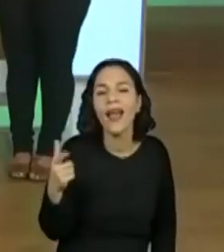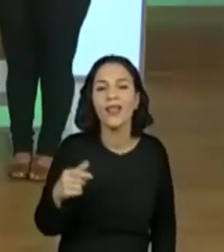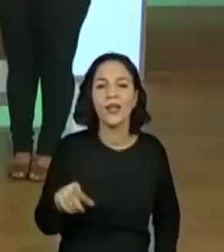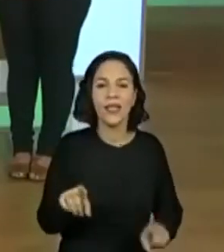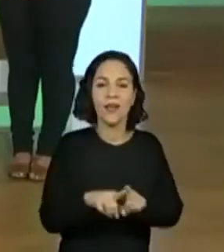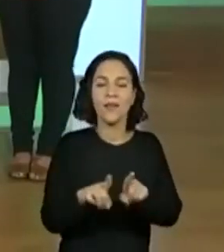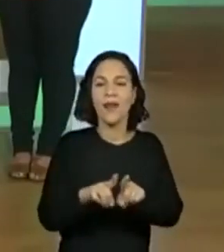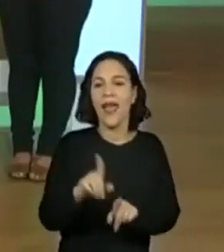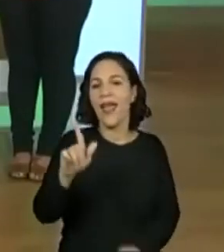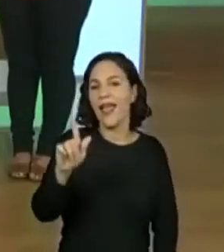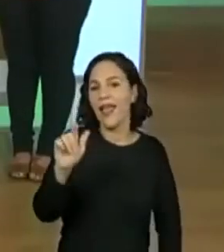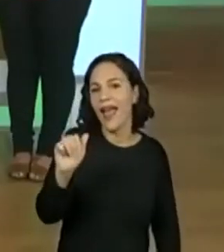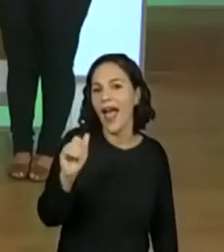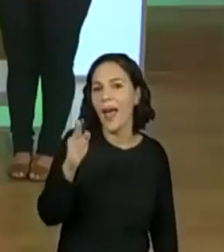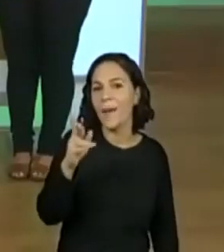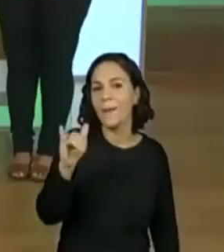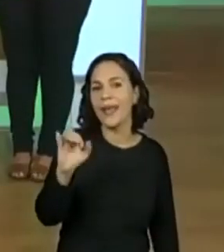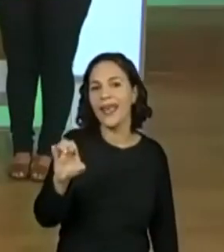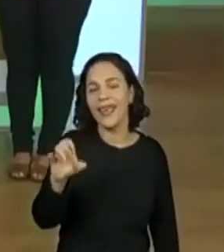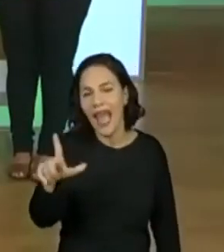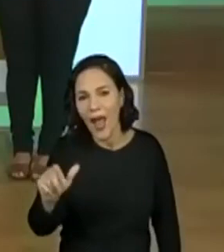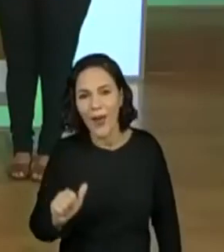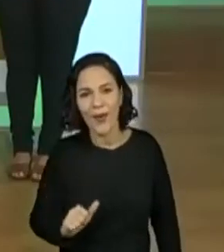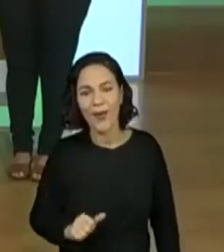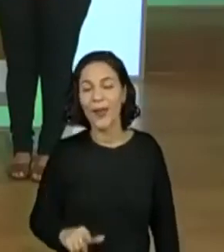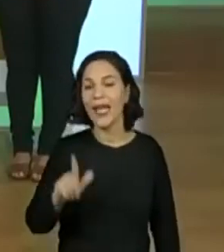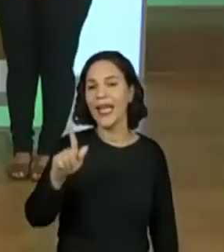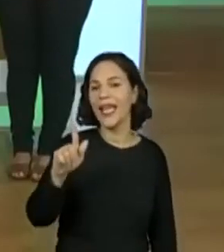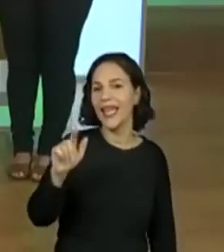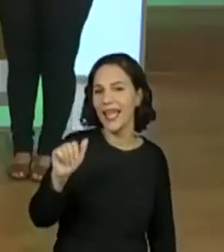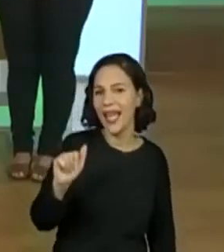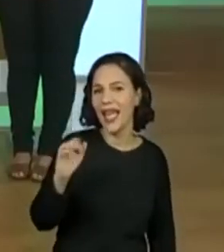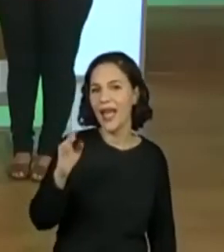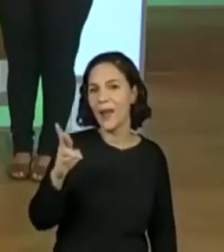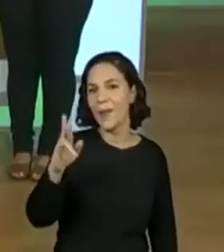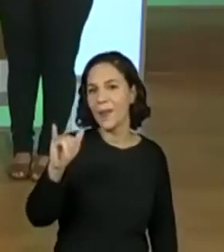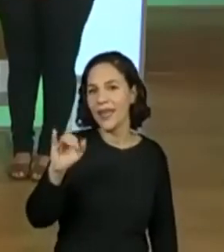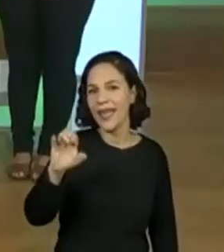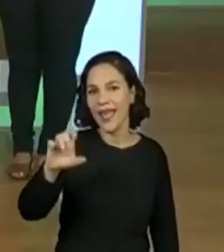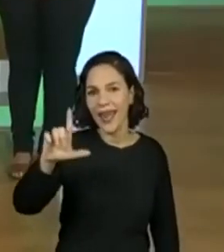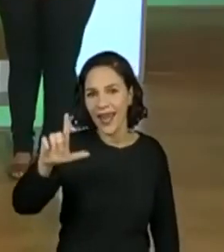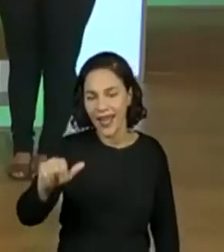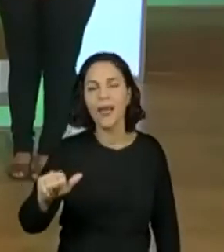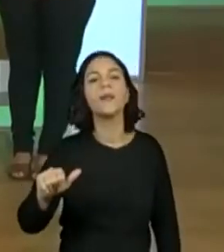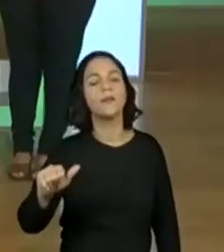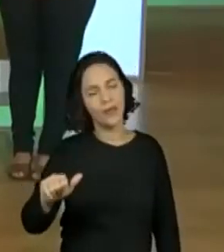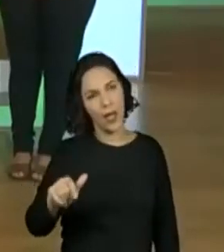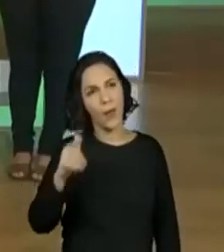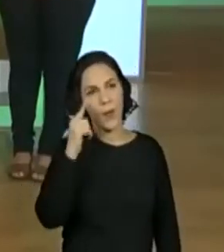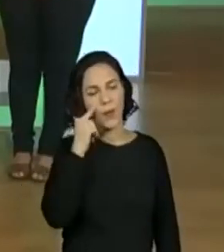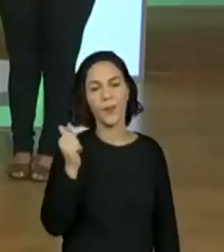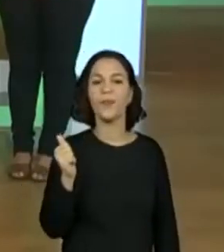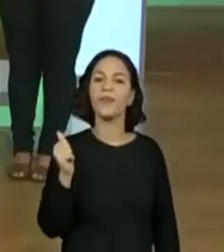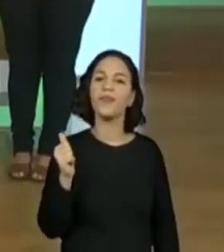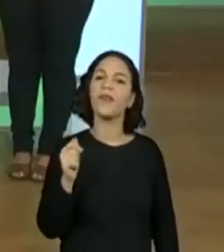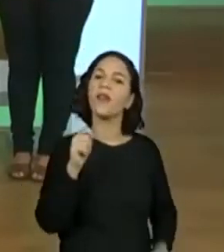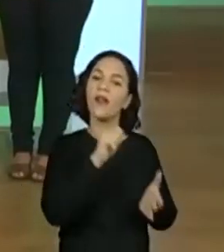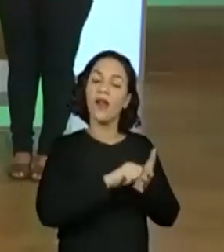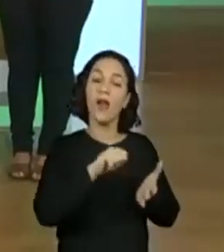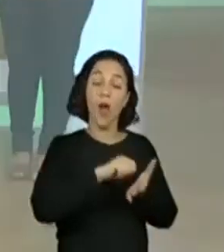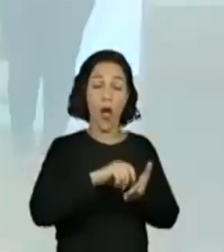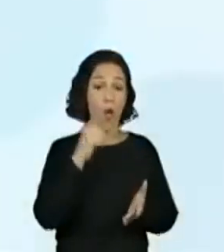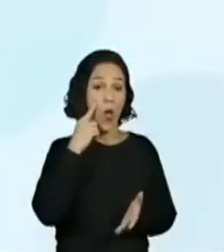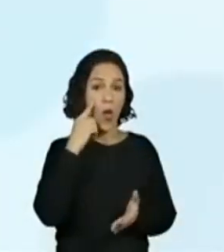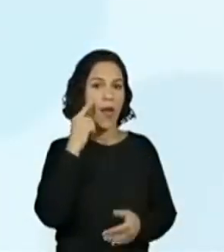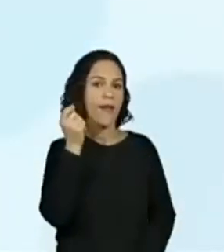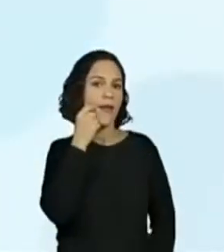Gá da Gabriela. Ah, vamos no gado gato? Vamos lá. Vou primeiro ajudá-los, então. Ó, vou escrever gato aqui,